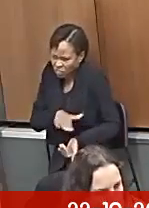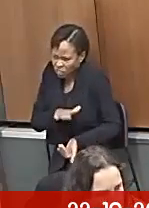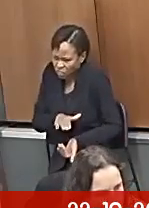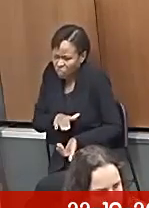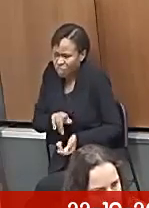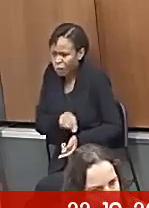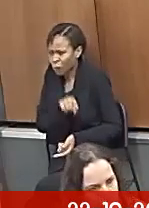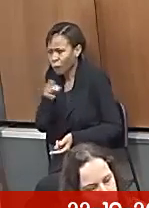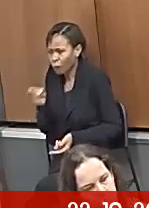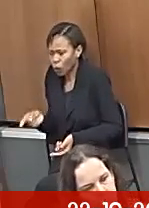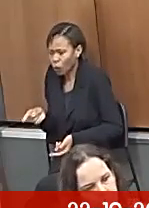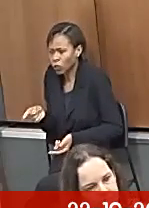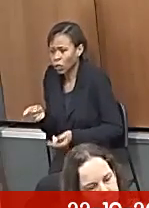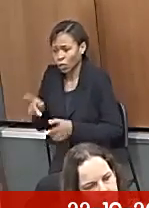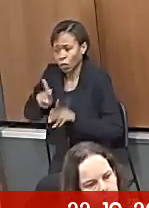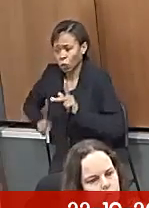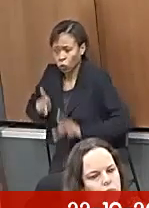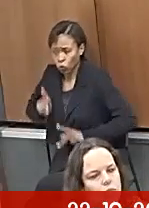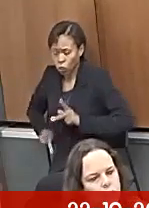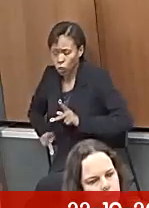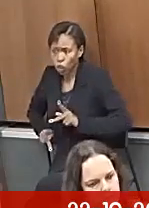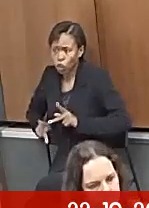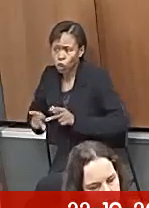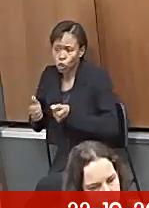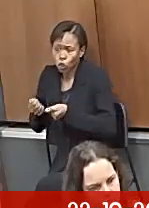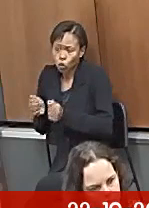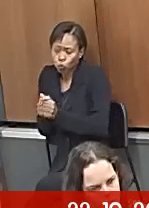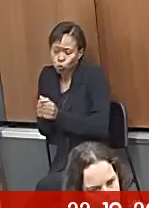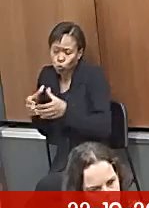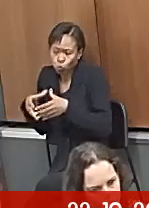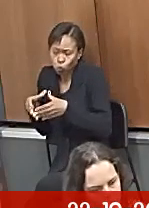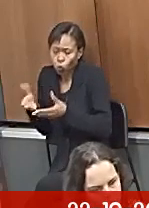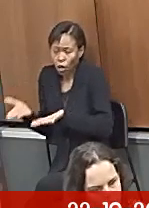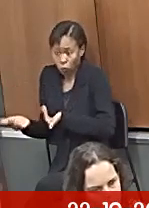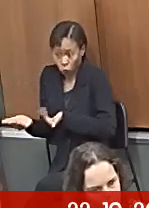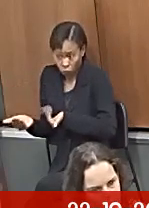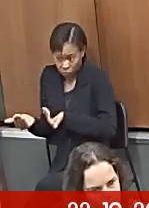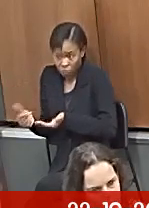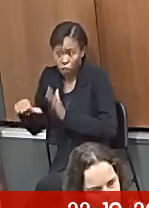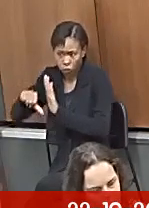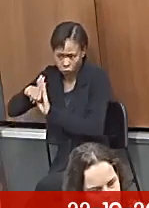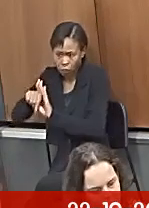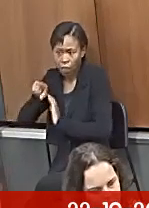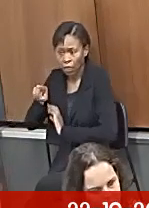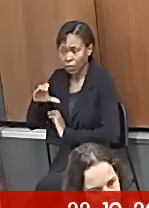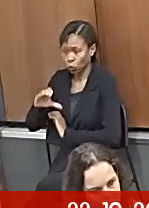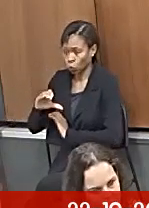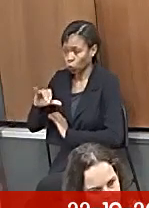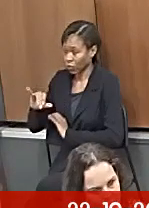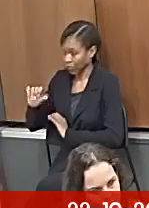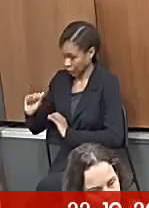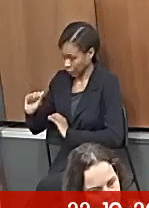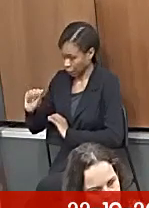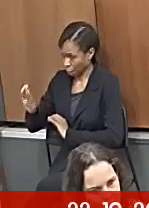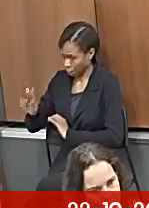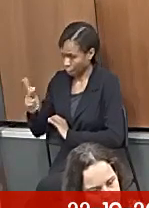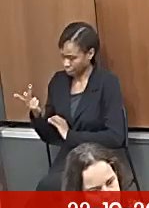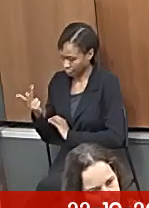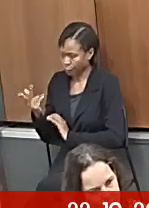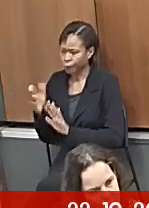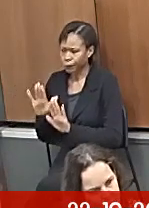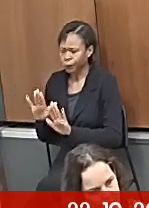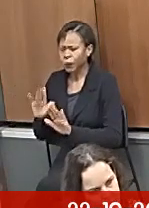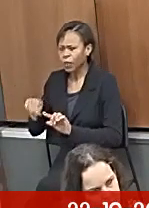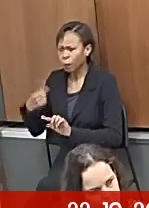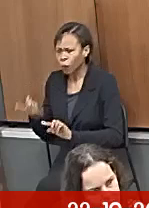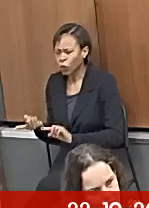foi no adolescente autor de ato infracional, né? Foi lá no CIA, BH. E logo quando nós chegamos